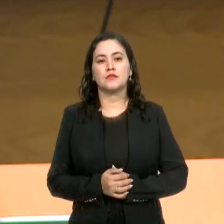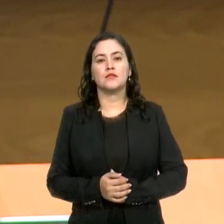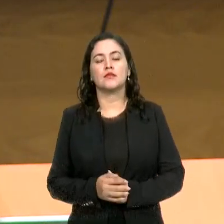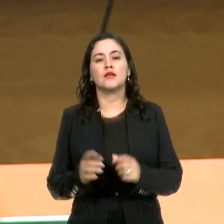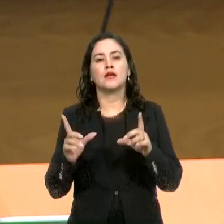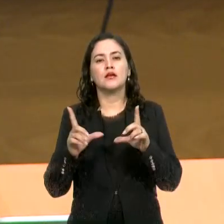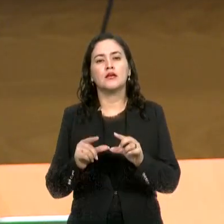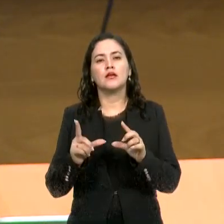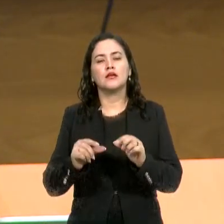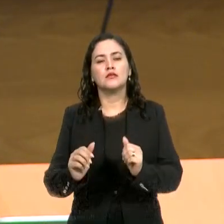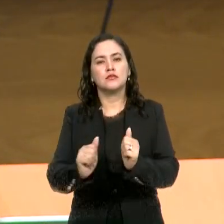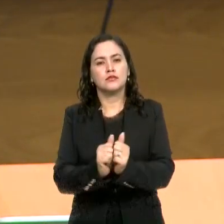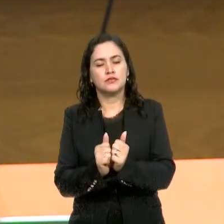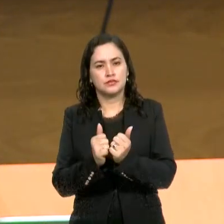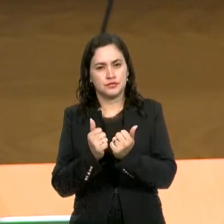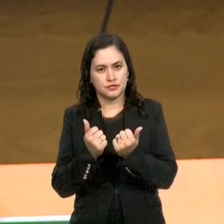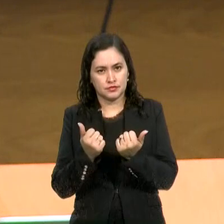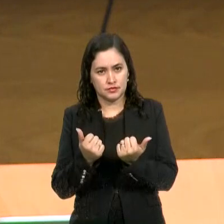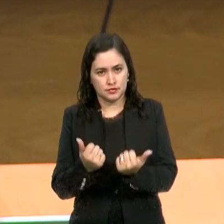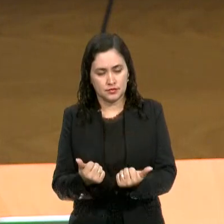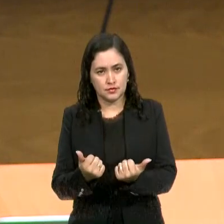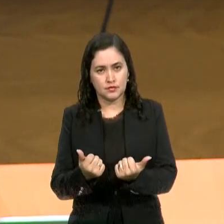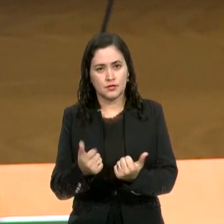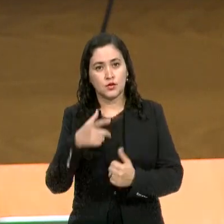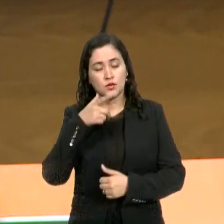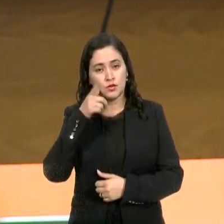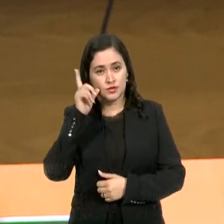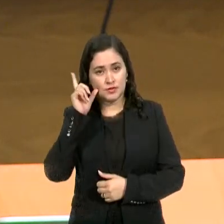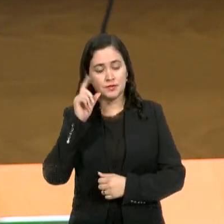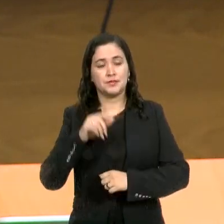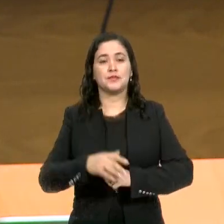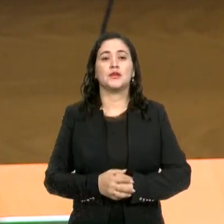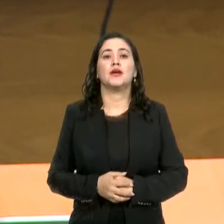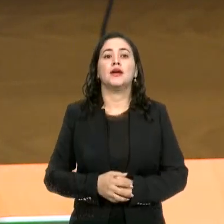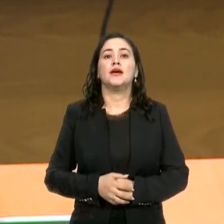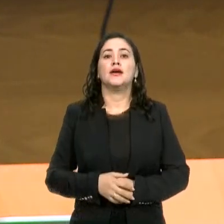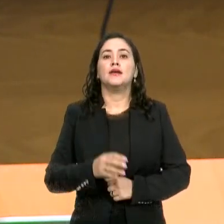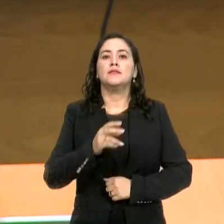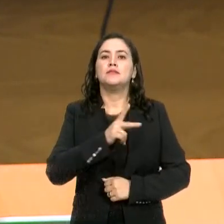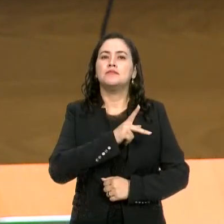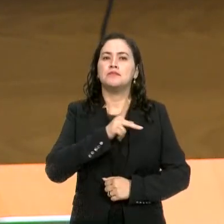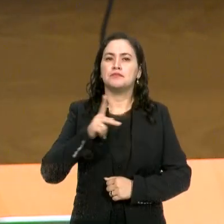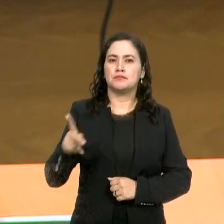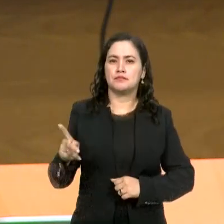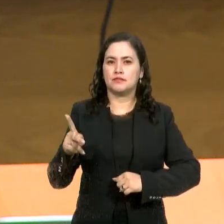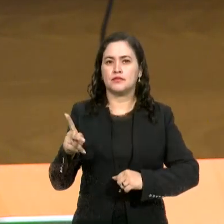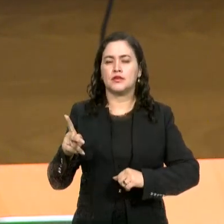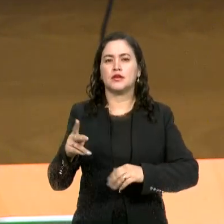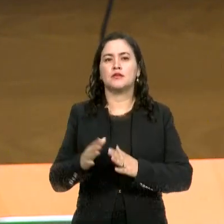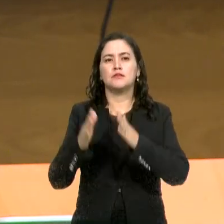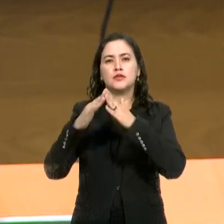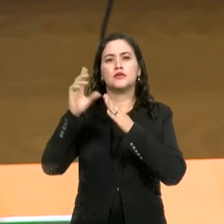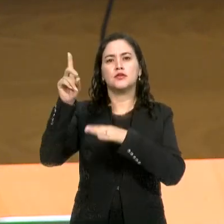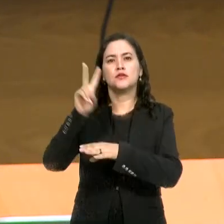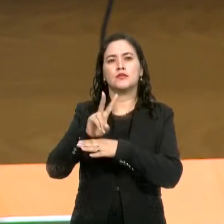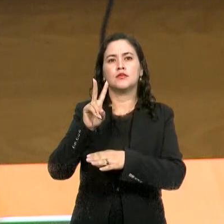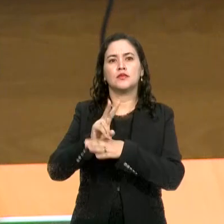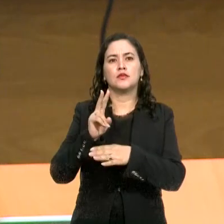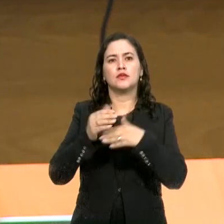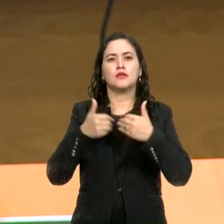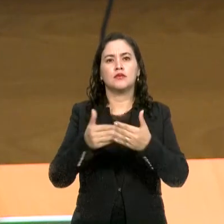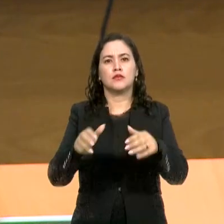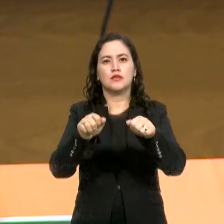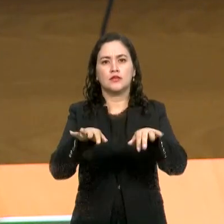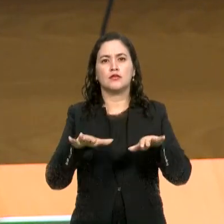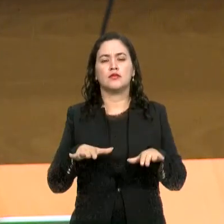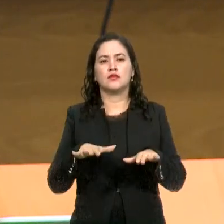Inácio. Presidente, em nome do povo, invocando a proteção de Deus, declarou aberta a sessão, determinou a leitura do texto bíblico e da ata da sessão anterior,